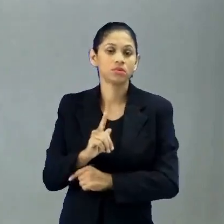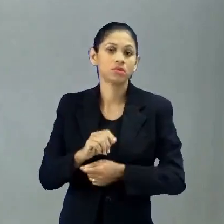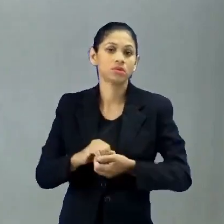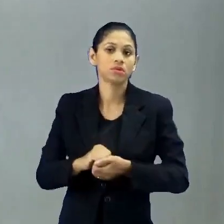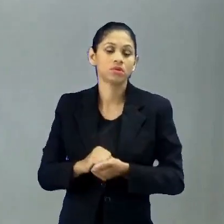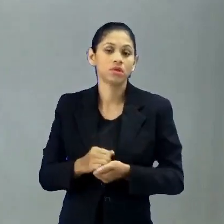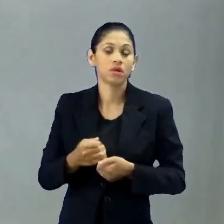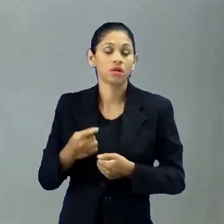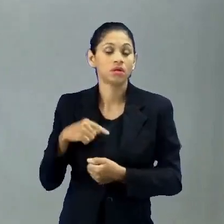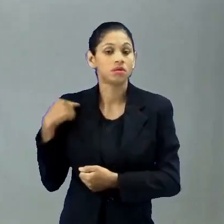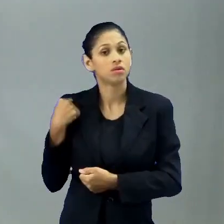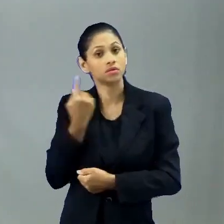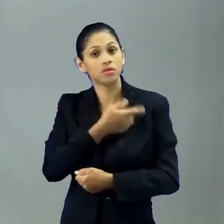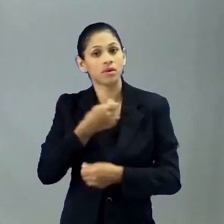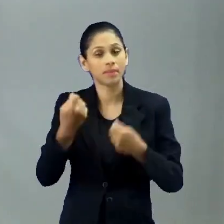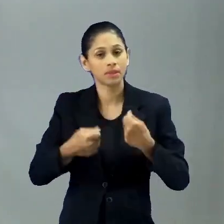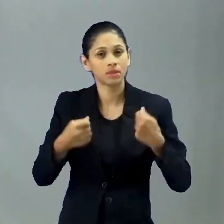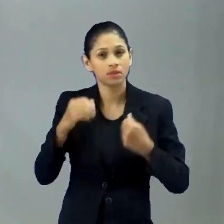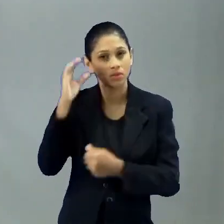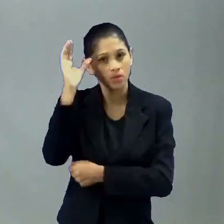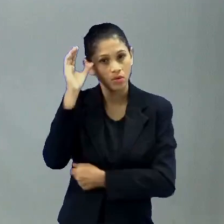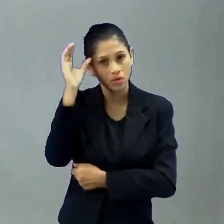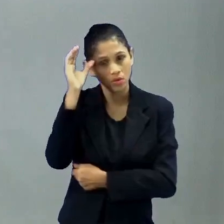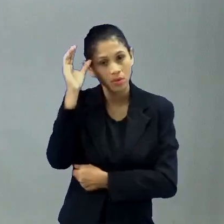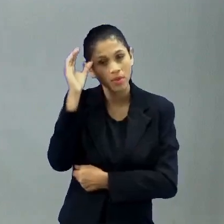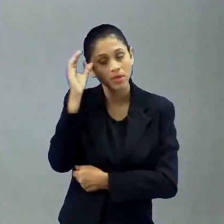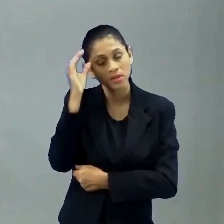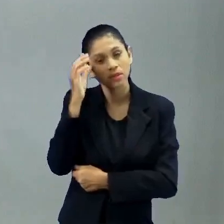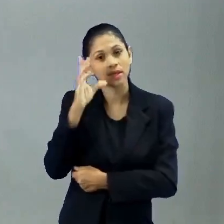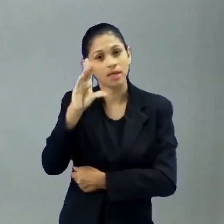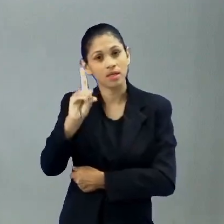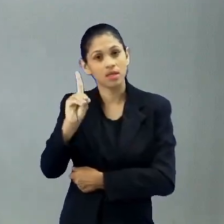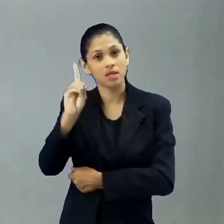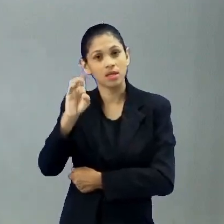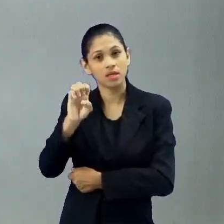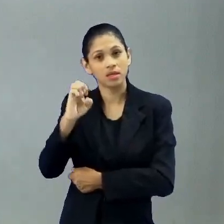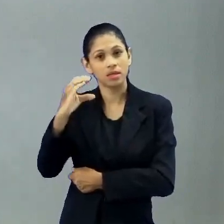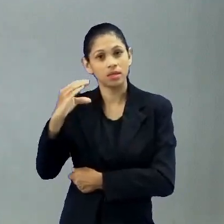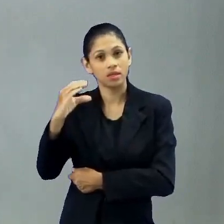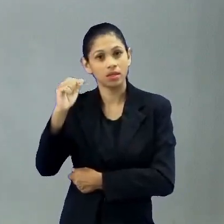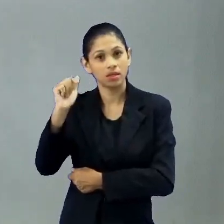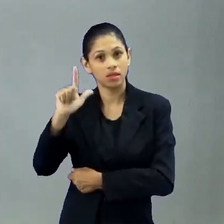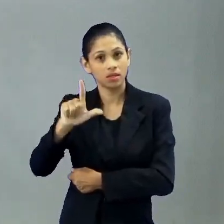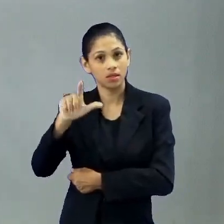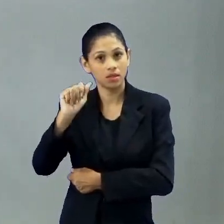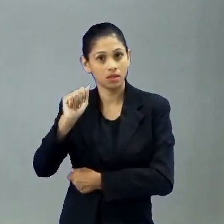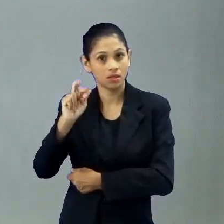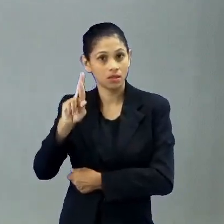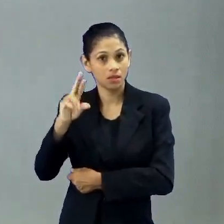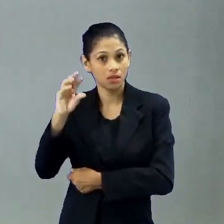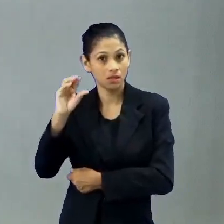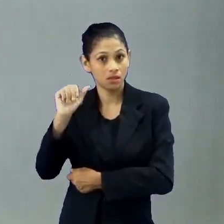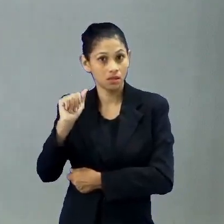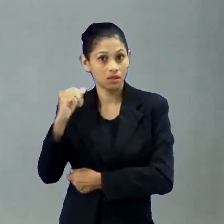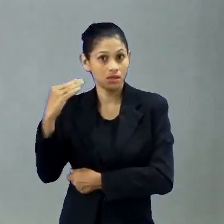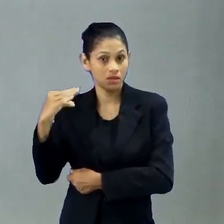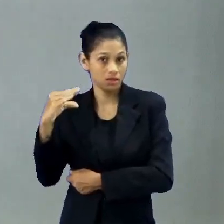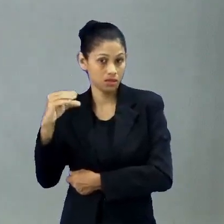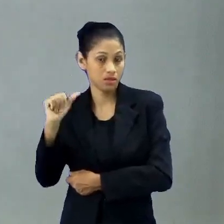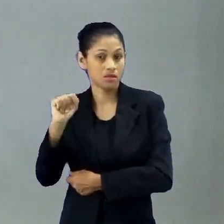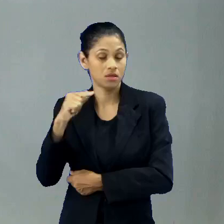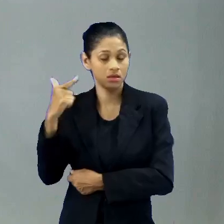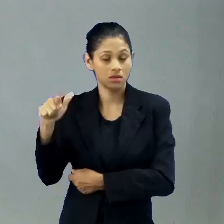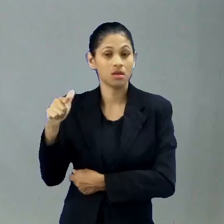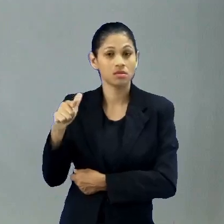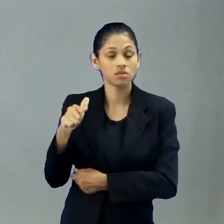Nós precisamos compreender que essa declaração, que esse documento, ele é resultado